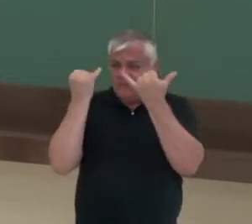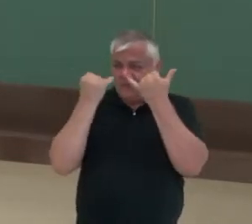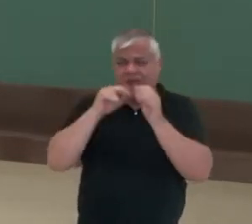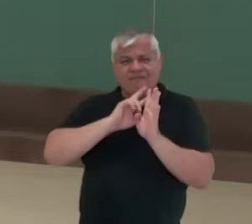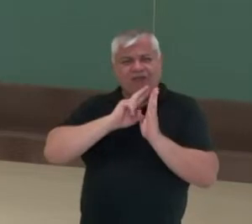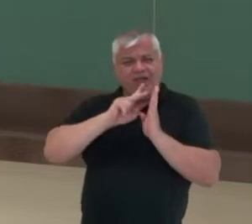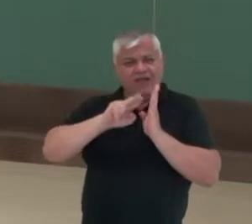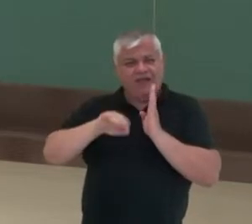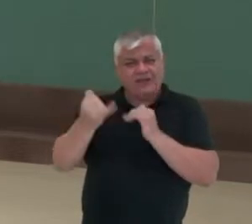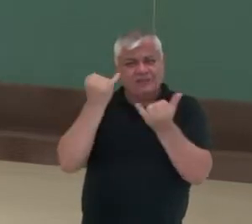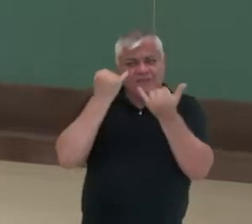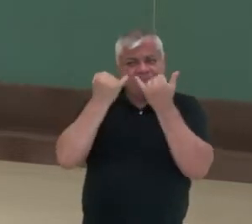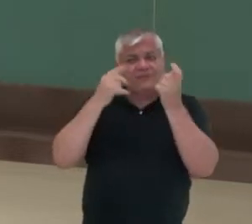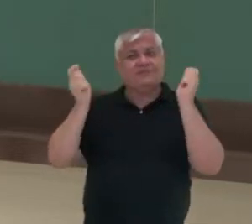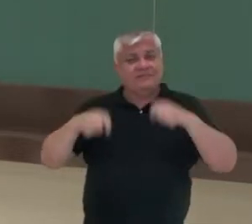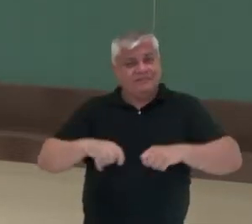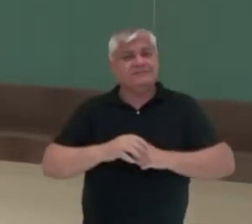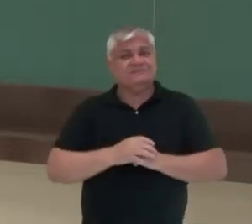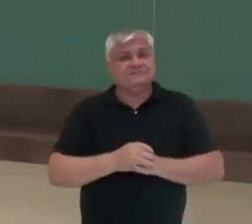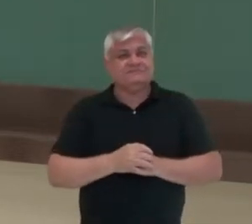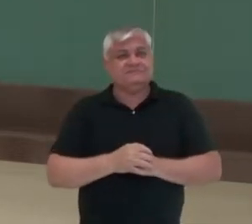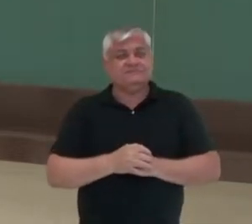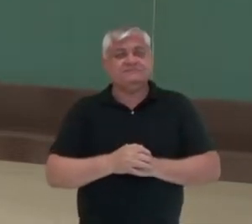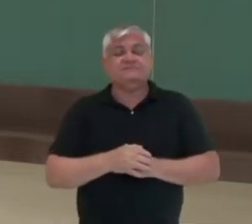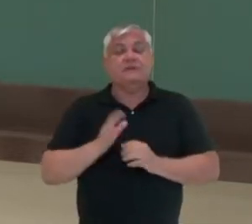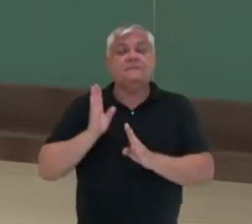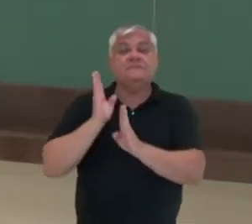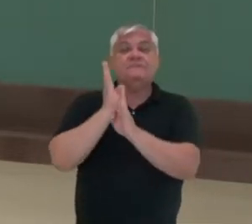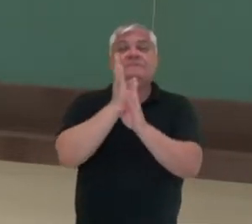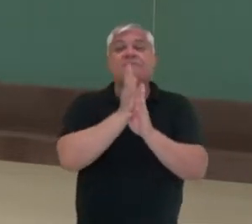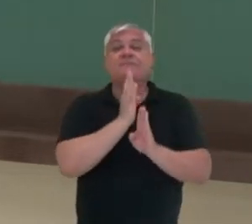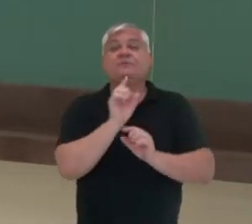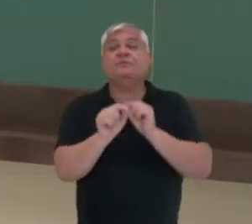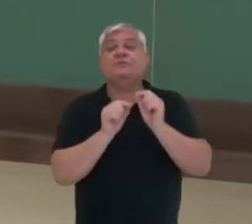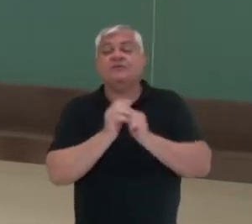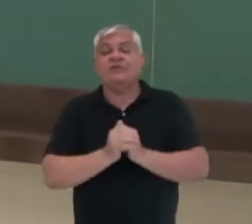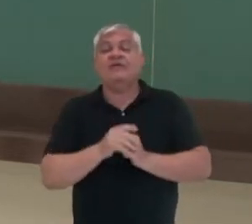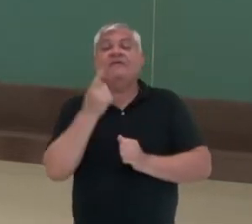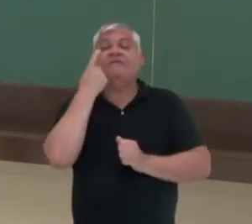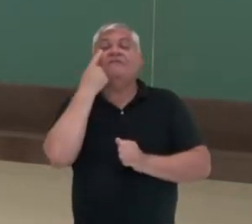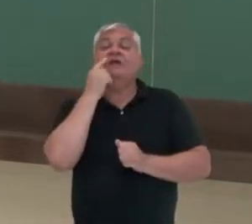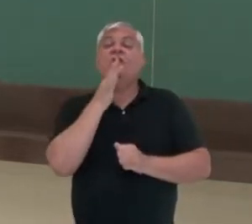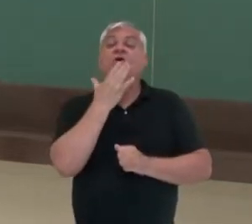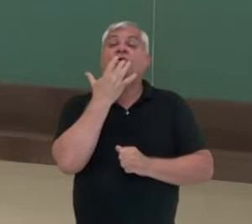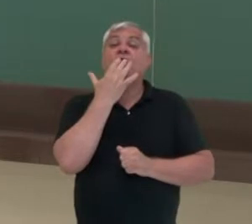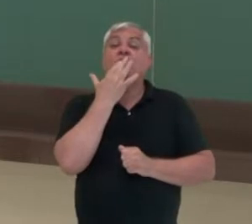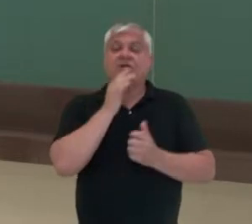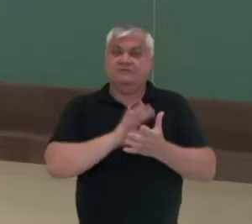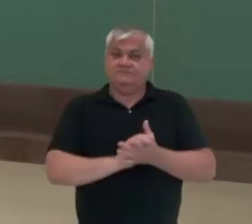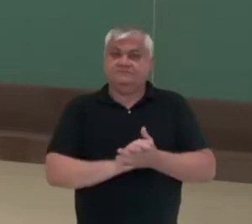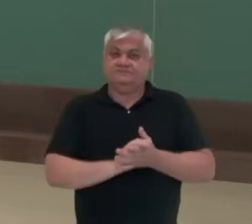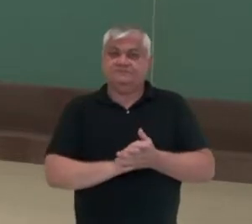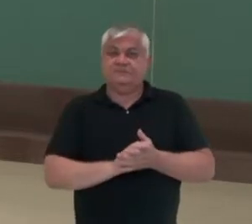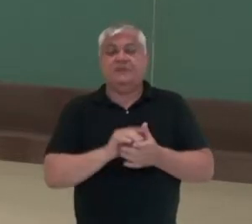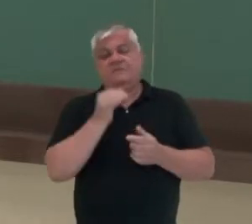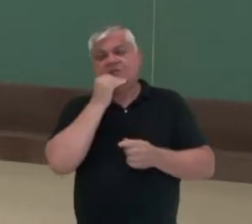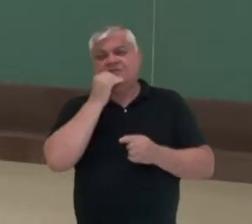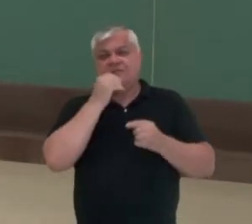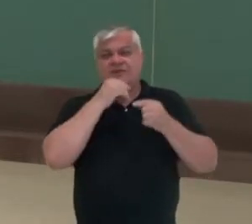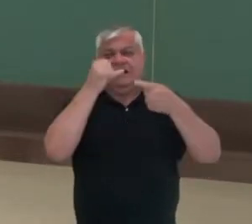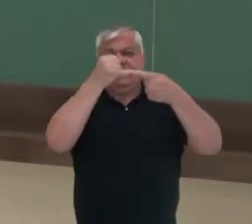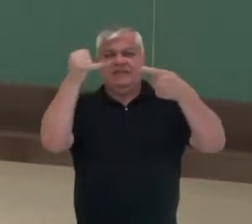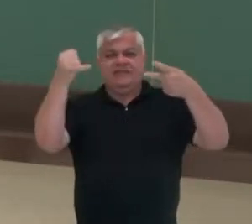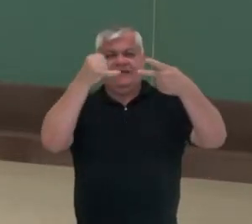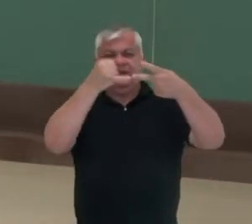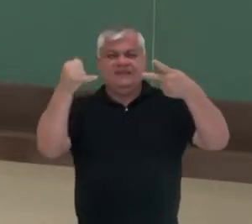do formato que você escolhe dele. Então basta identificarmos o quê? Cada linha de uma cor. Então se a gente escolhe o formato para fazer várias linhas lá, então